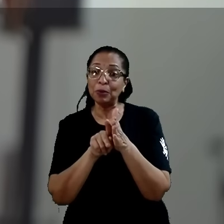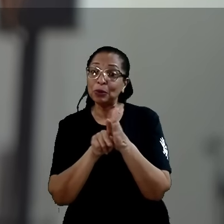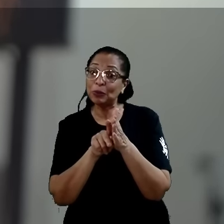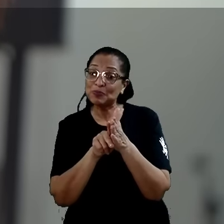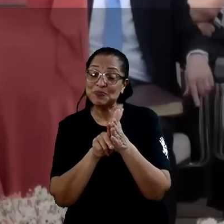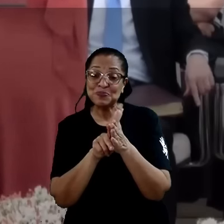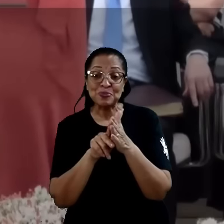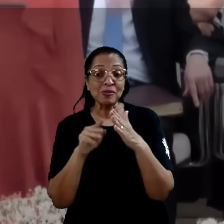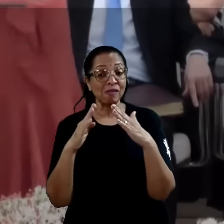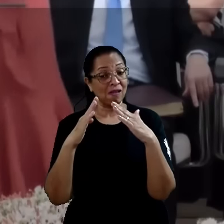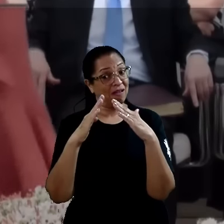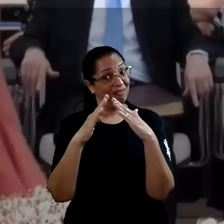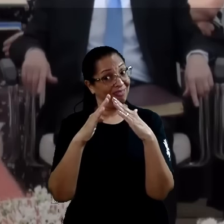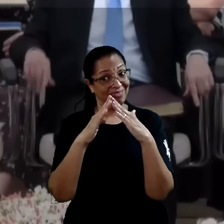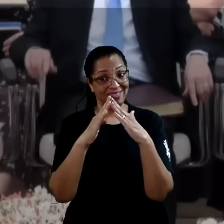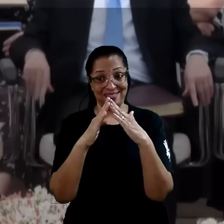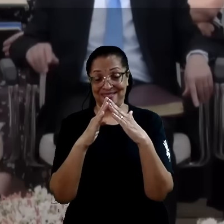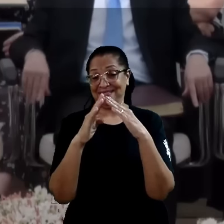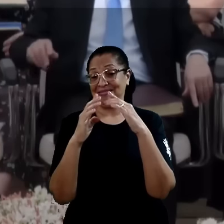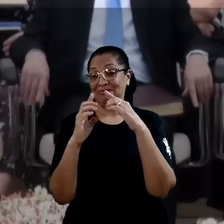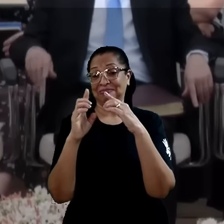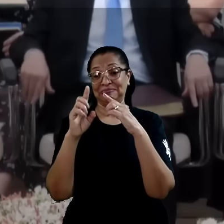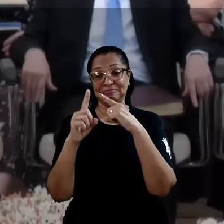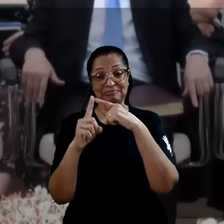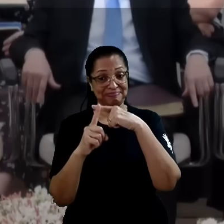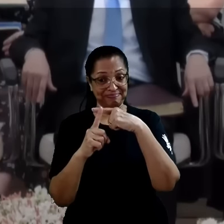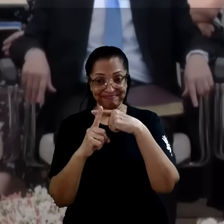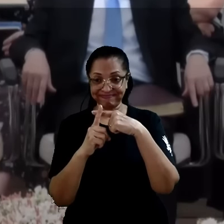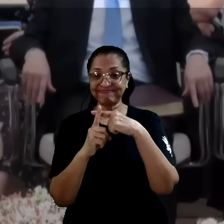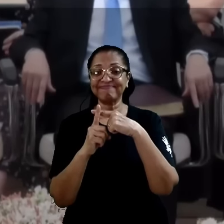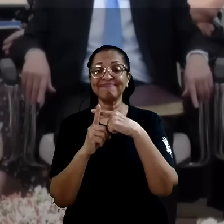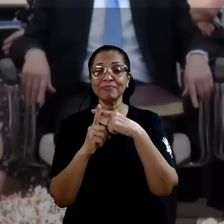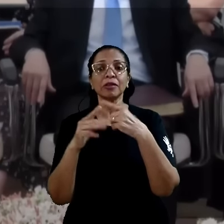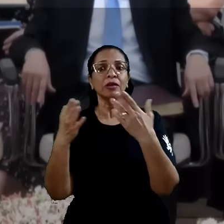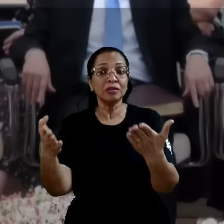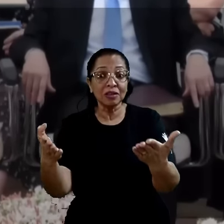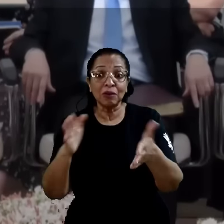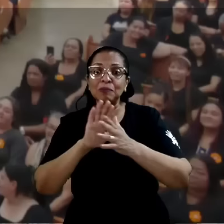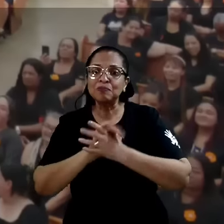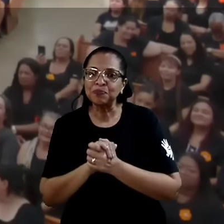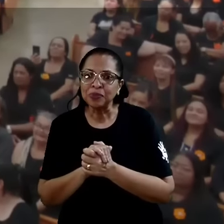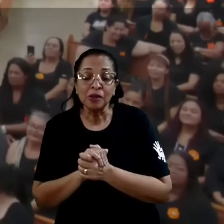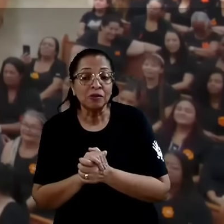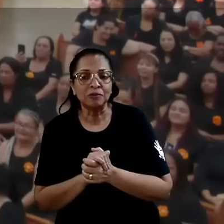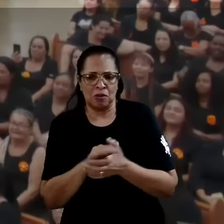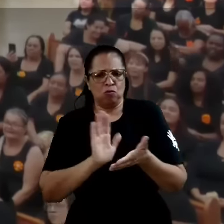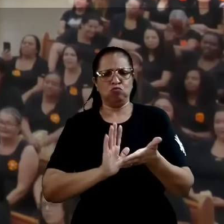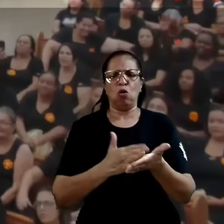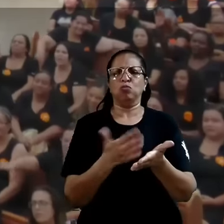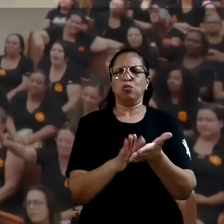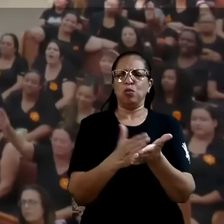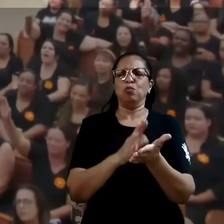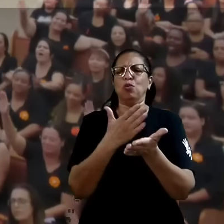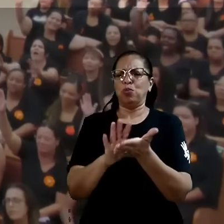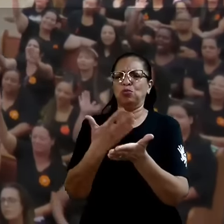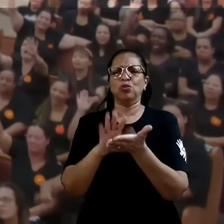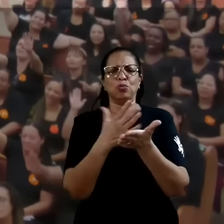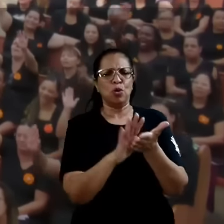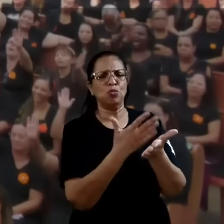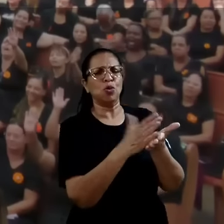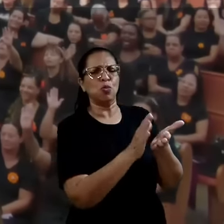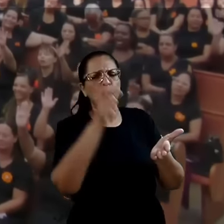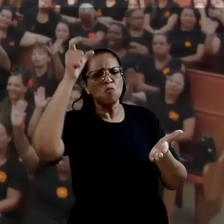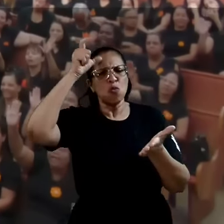coloco alto na cozinha Se tiver demônio na varanda já sai se tiver no quintal sai eu recebo o espírito da Faxina